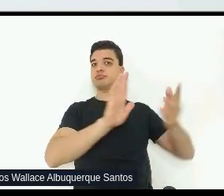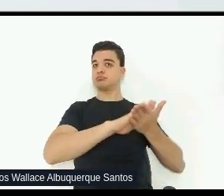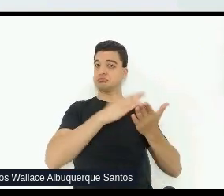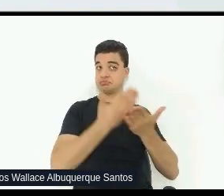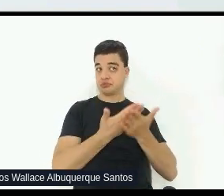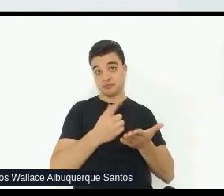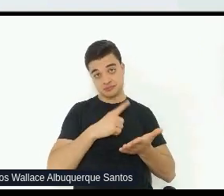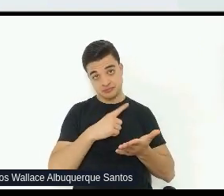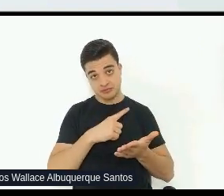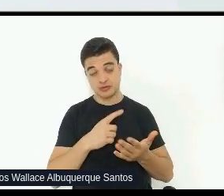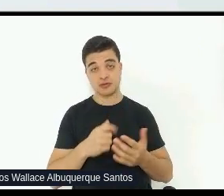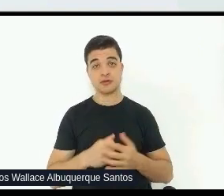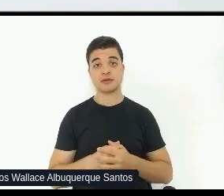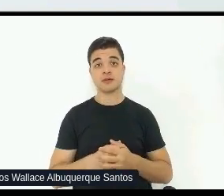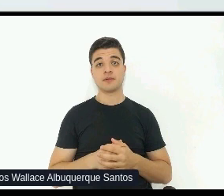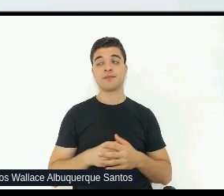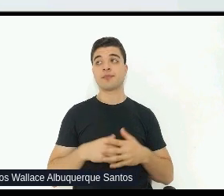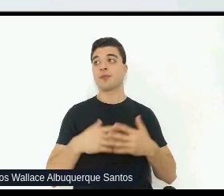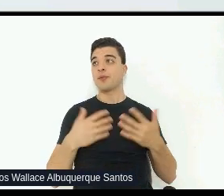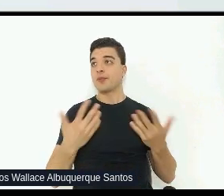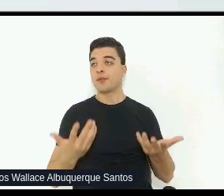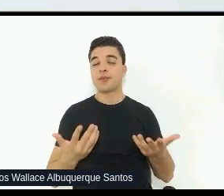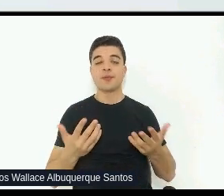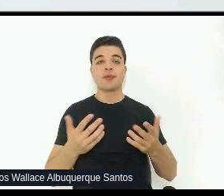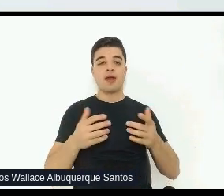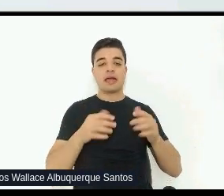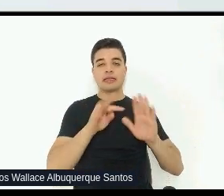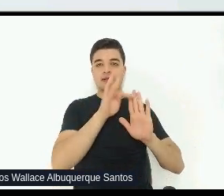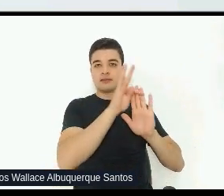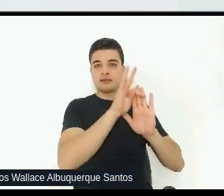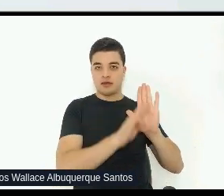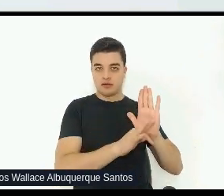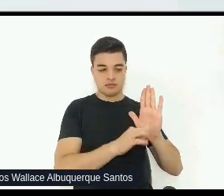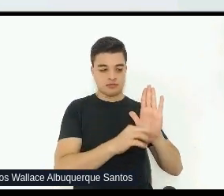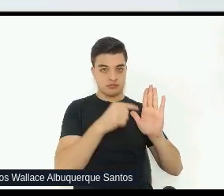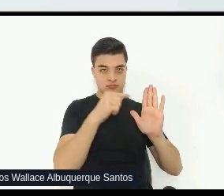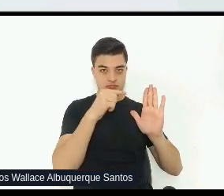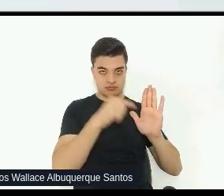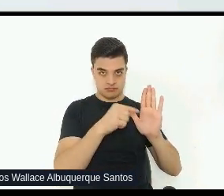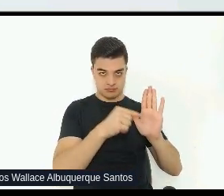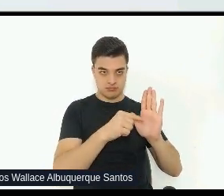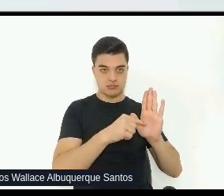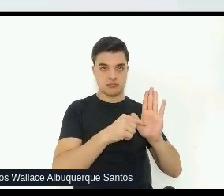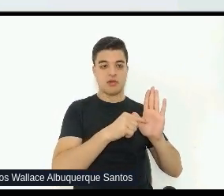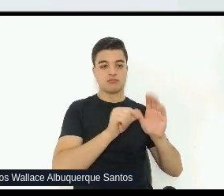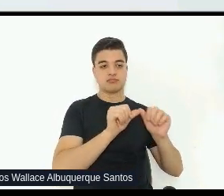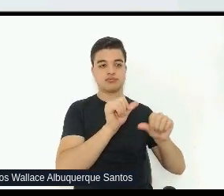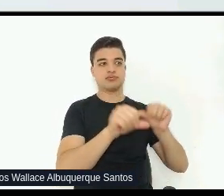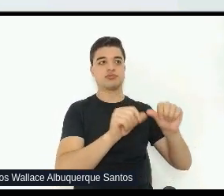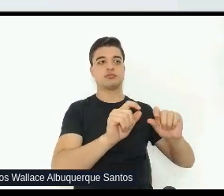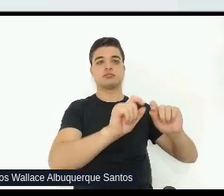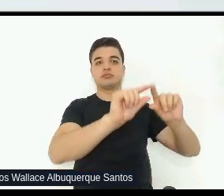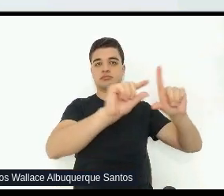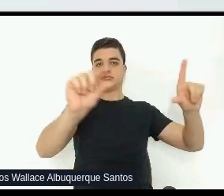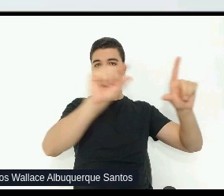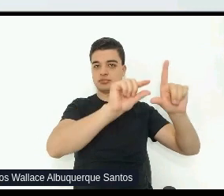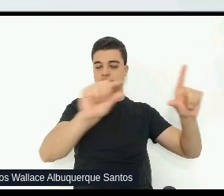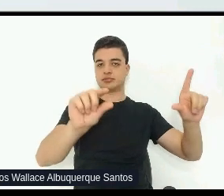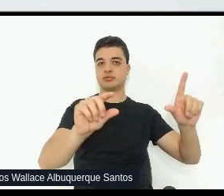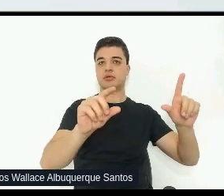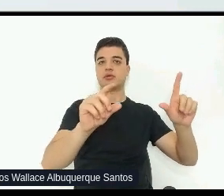colocar aqui também, quando a gente transcreve o texto de um vídeo e anexa dentro da página. Então, tudo isso a gente precisa